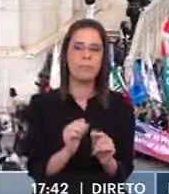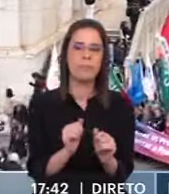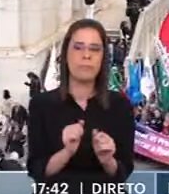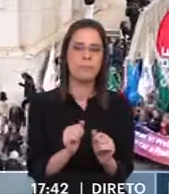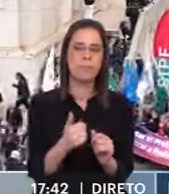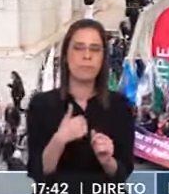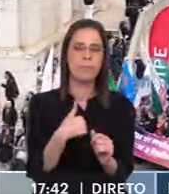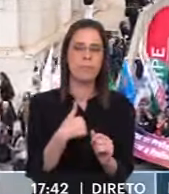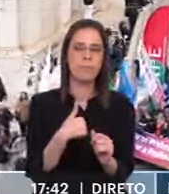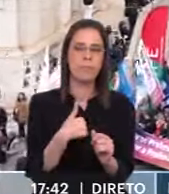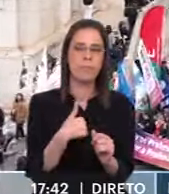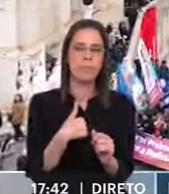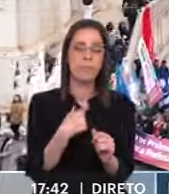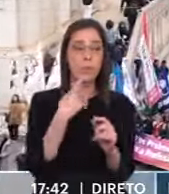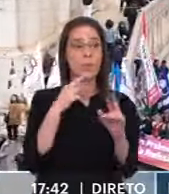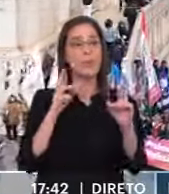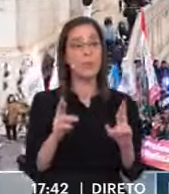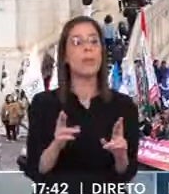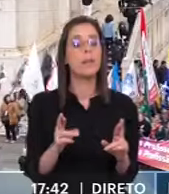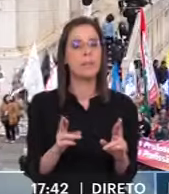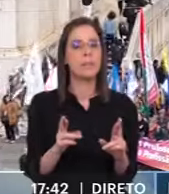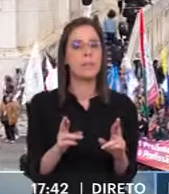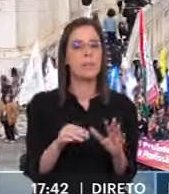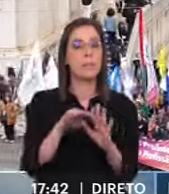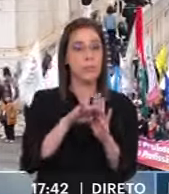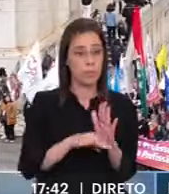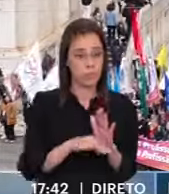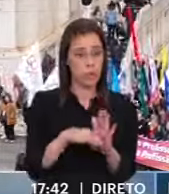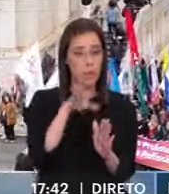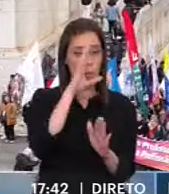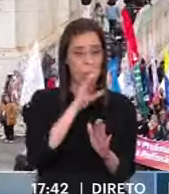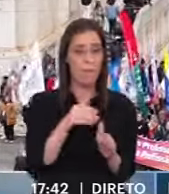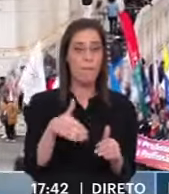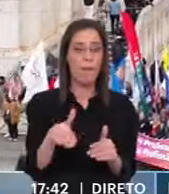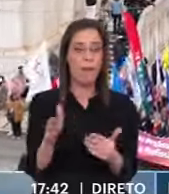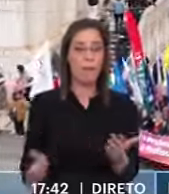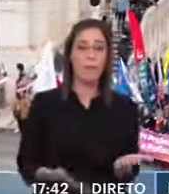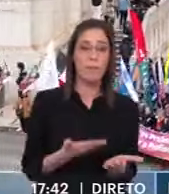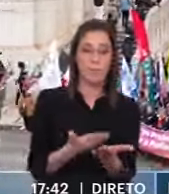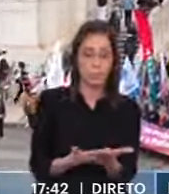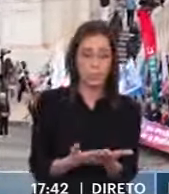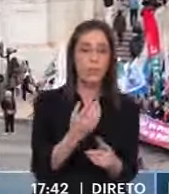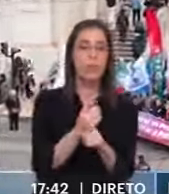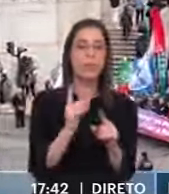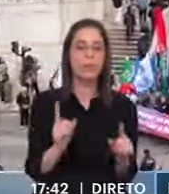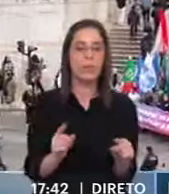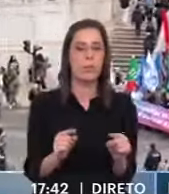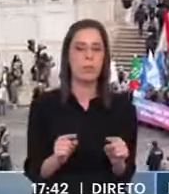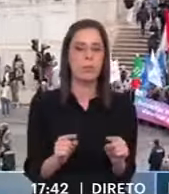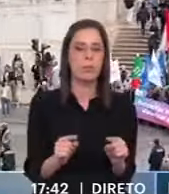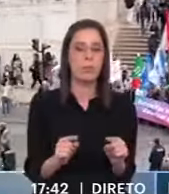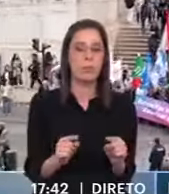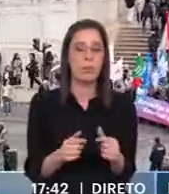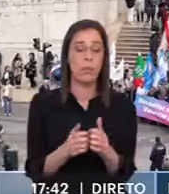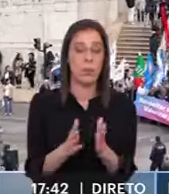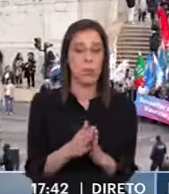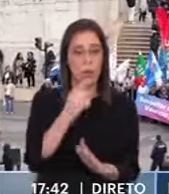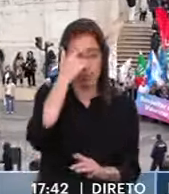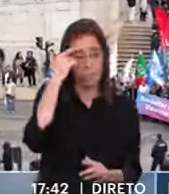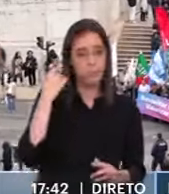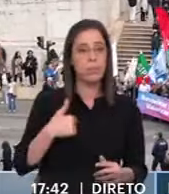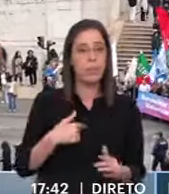nós estamos expectantes em relação ao programa que o governo vai apresentar, porque pronto, todos tomámos